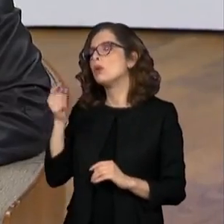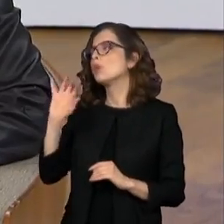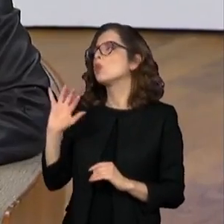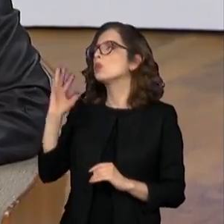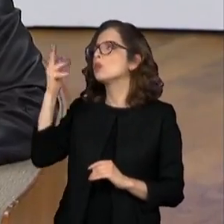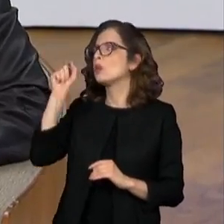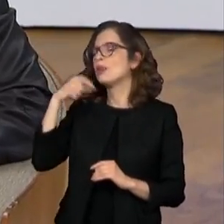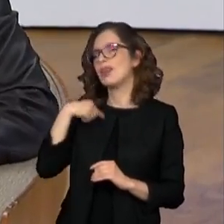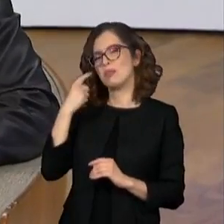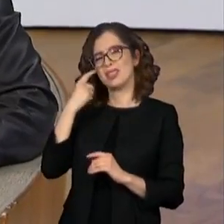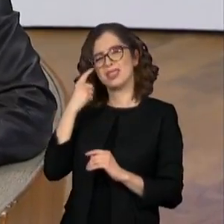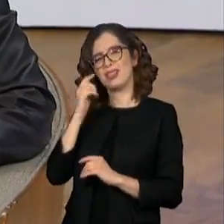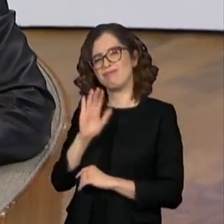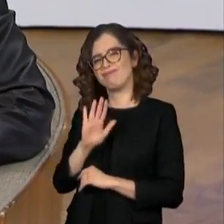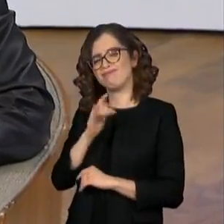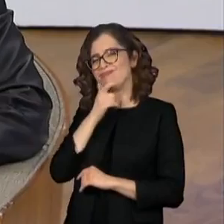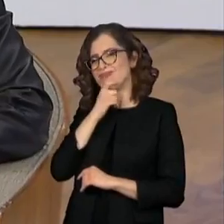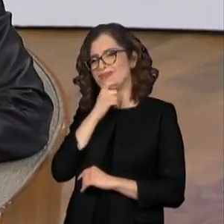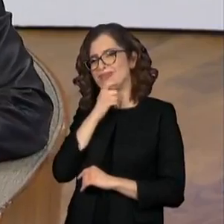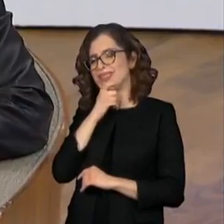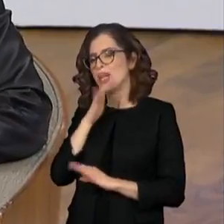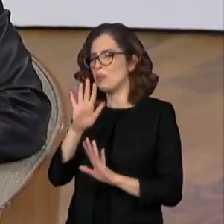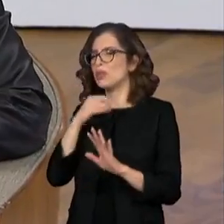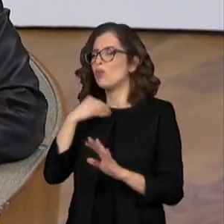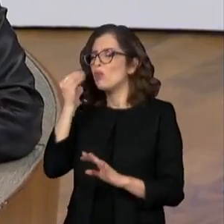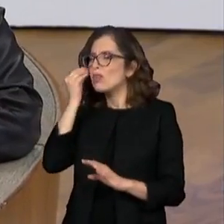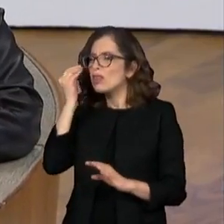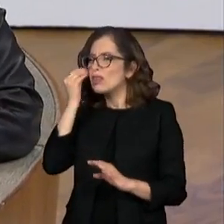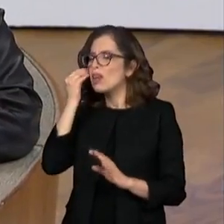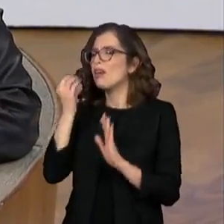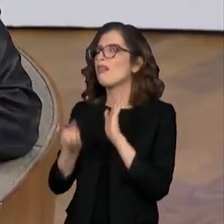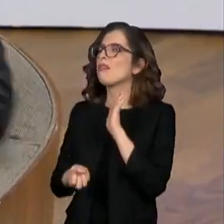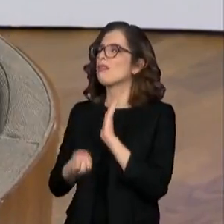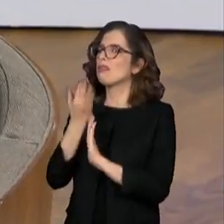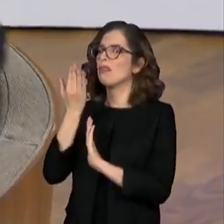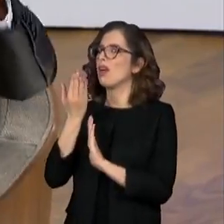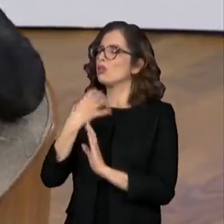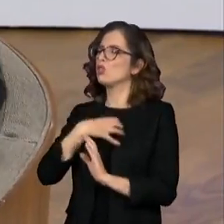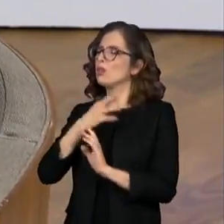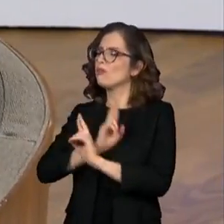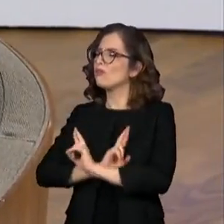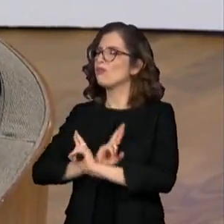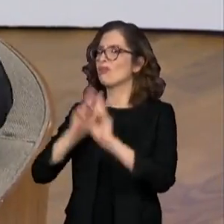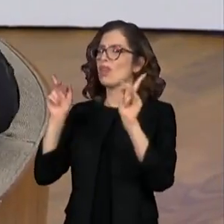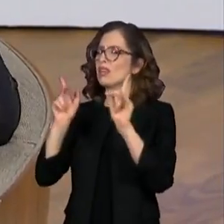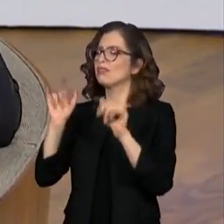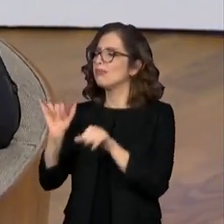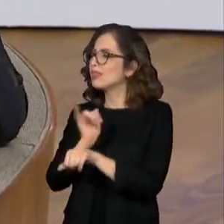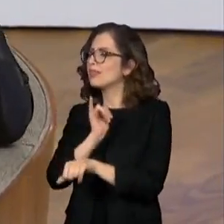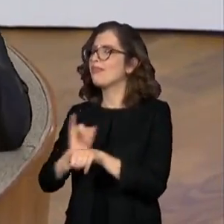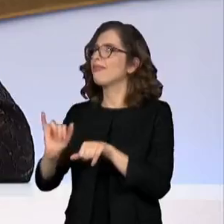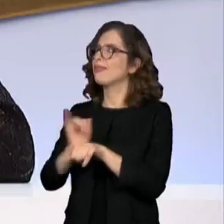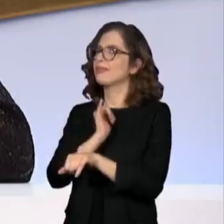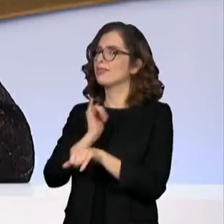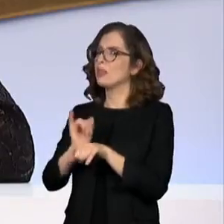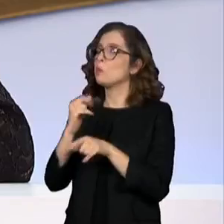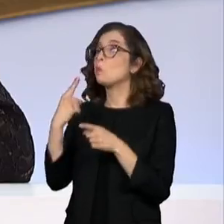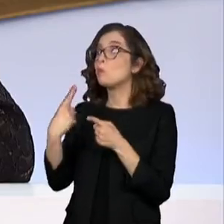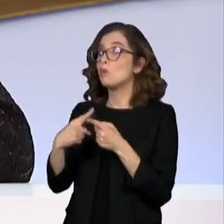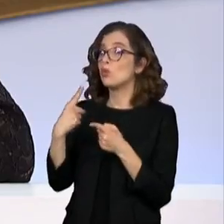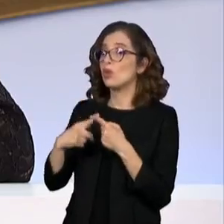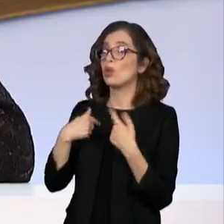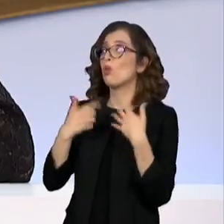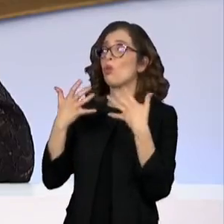que eu estava tentando criar uma justificativa fácil de compreensão para os outros de que eu não queria mais a cadeira